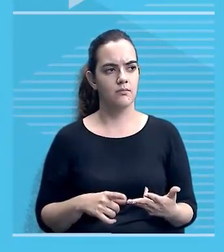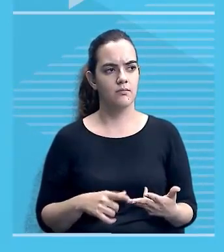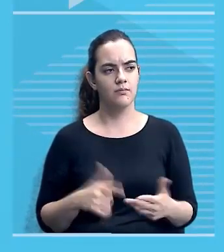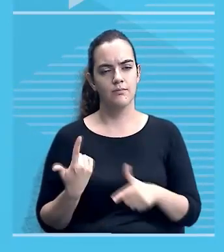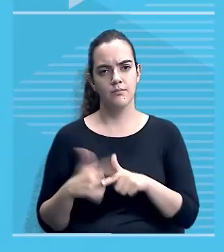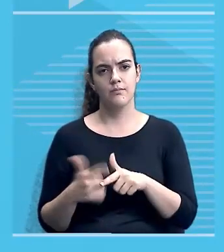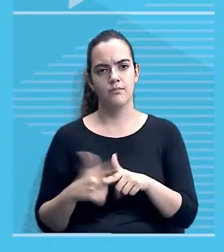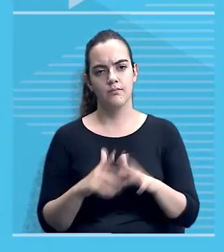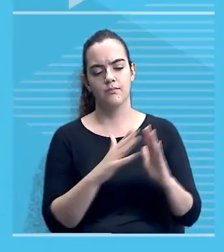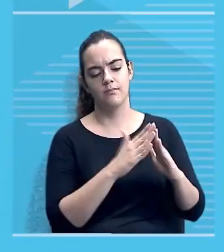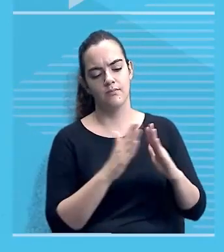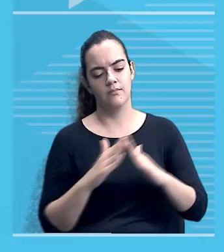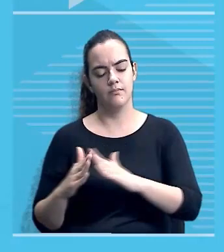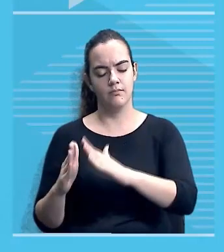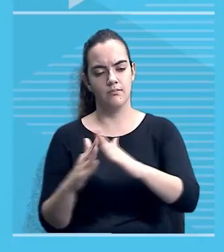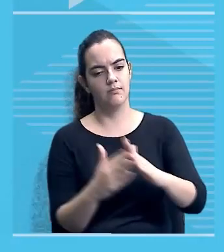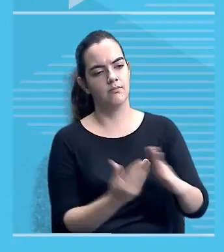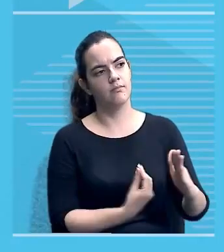desemprego